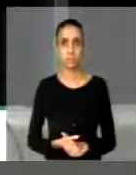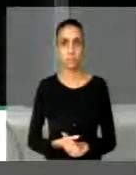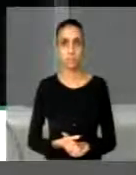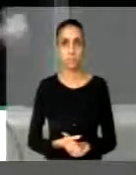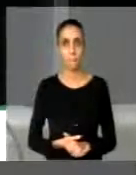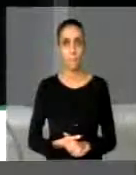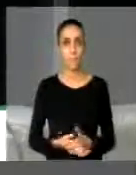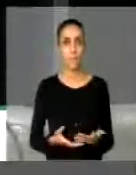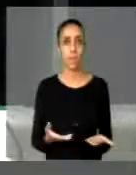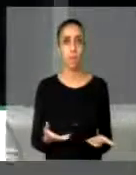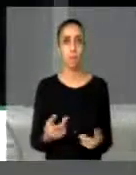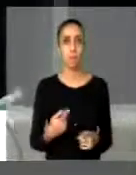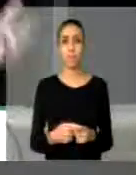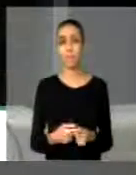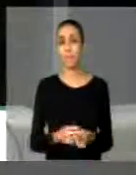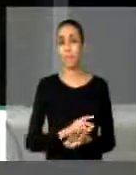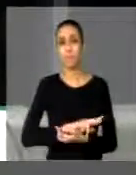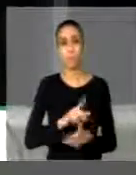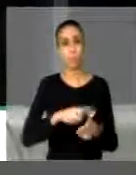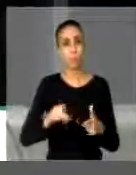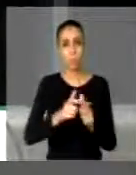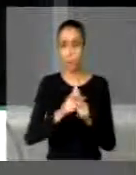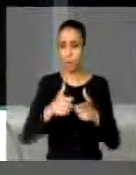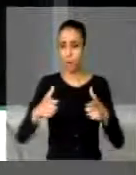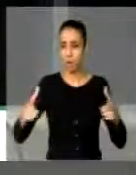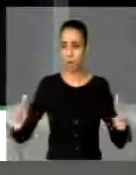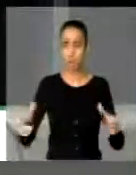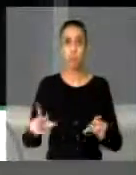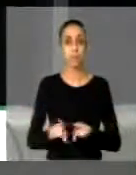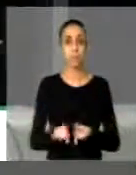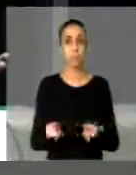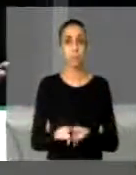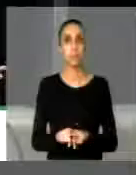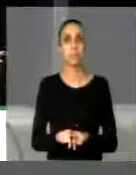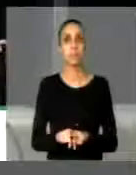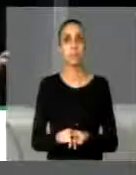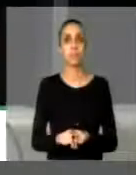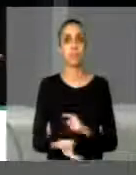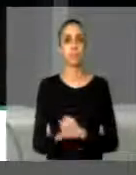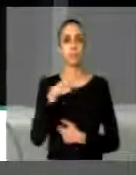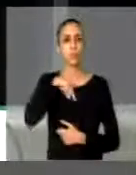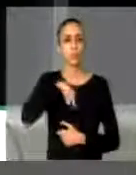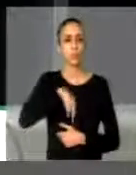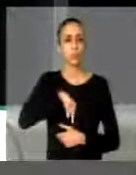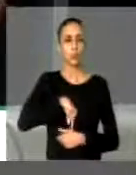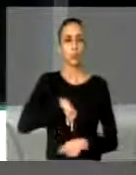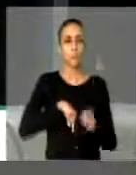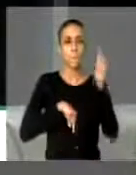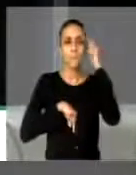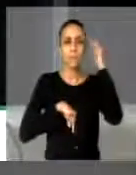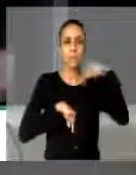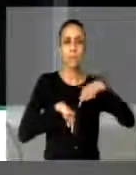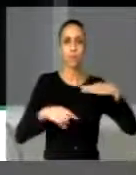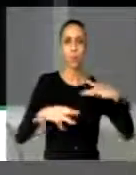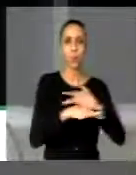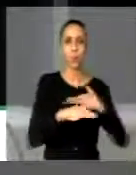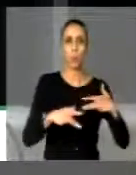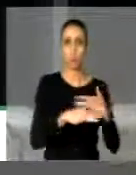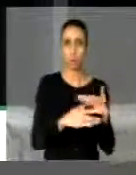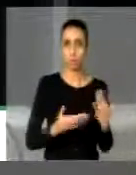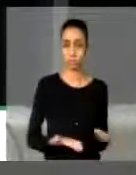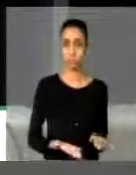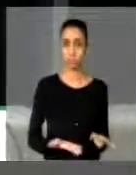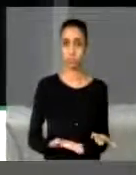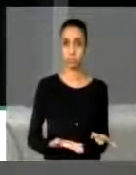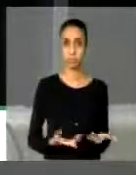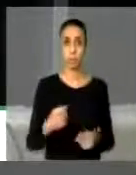assume uma dimensão muito ampla, e aos próprios fenômenos da subjetividade urbana, com um país, com um